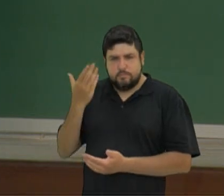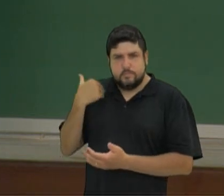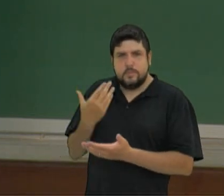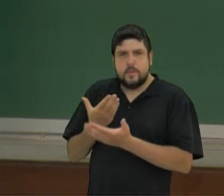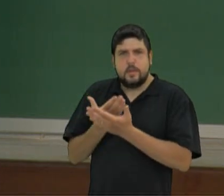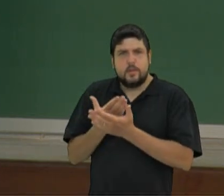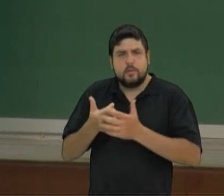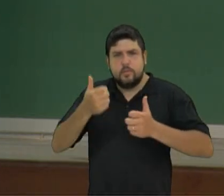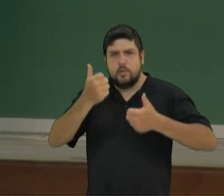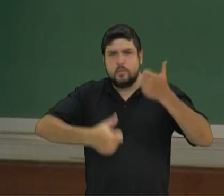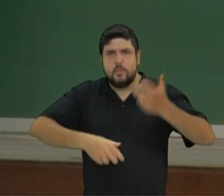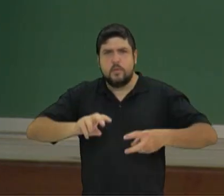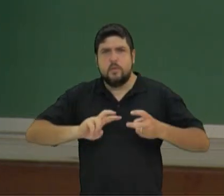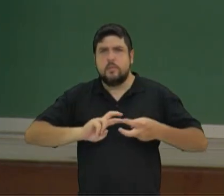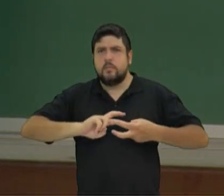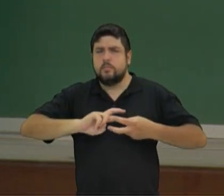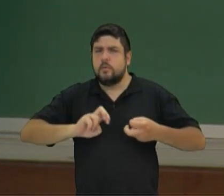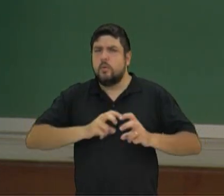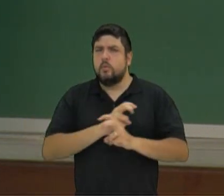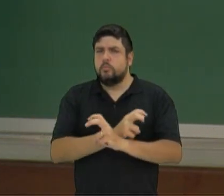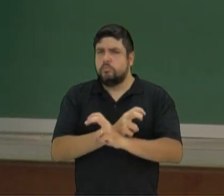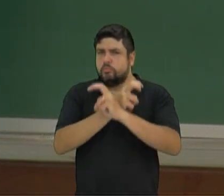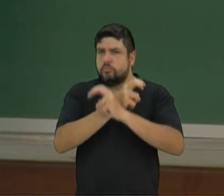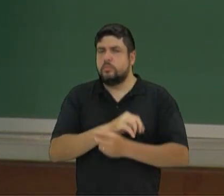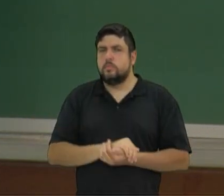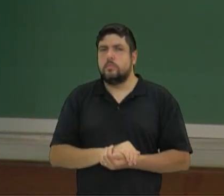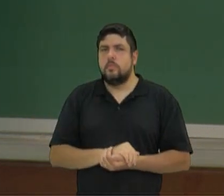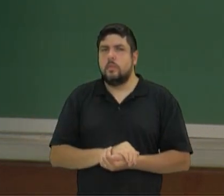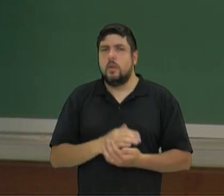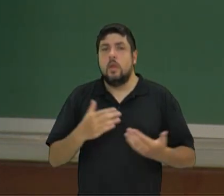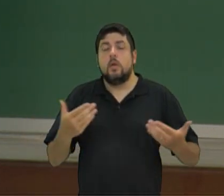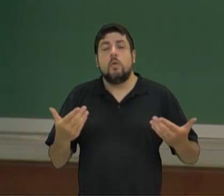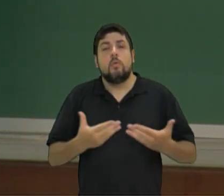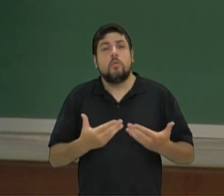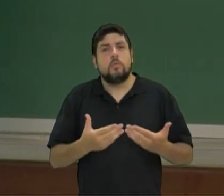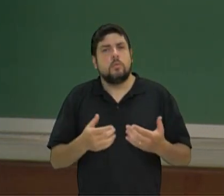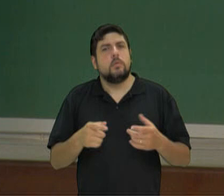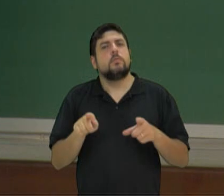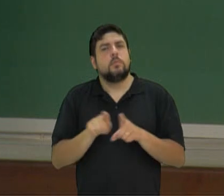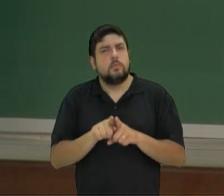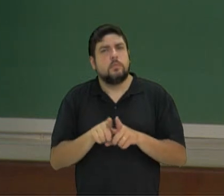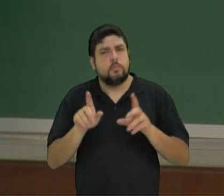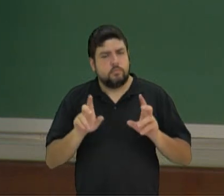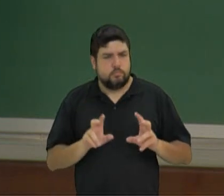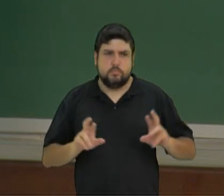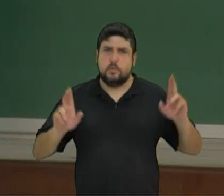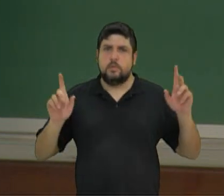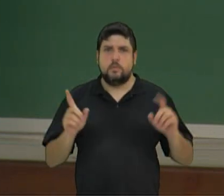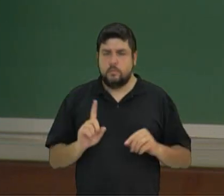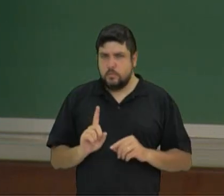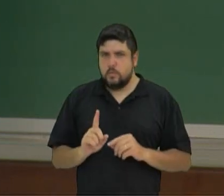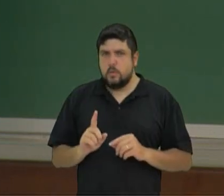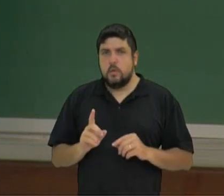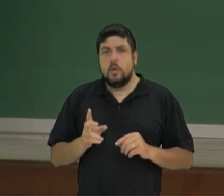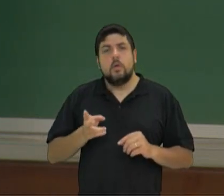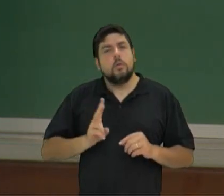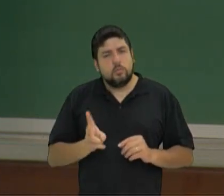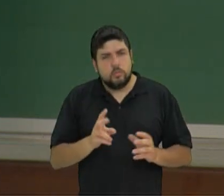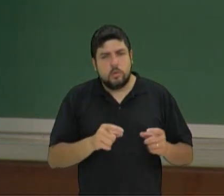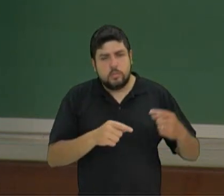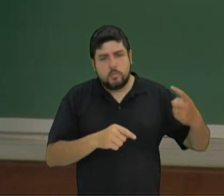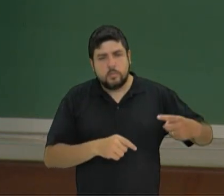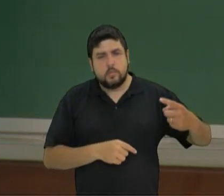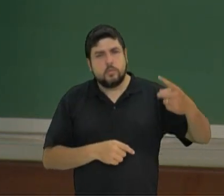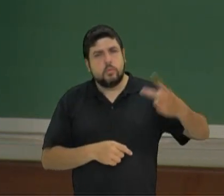sistema esquelético. Também foram 3 aulas. E hoje, para não ser diferente, nós vamos finalizar a nossa